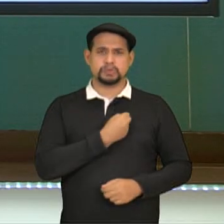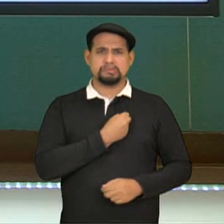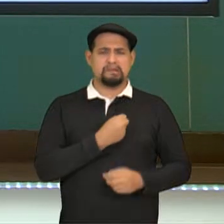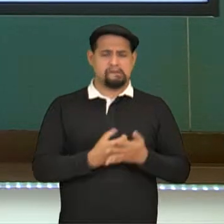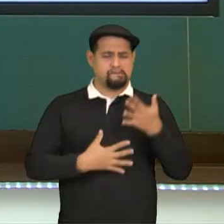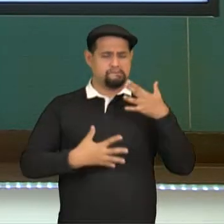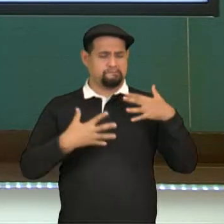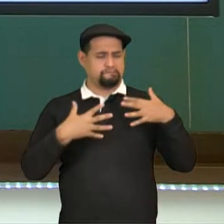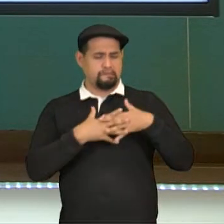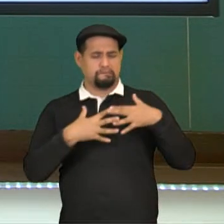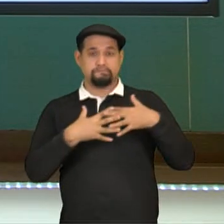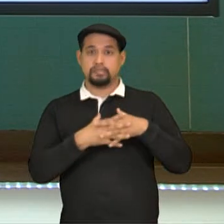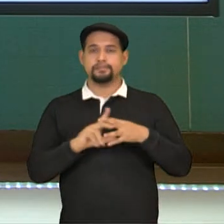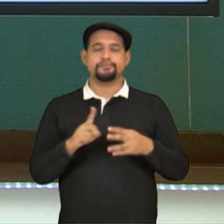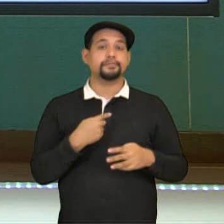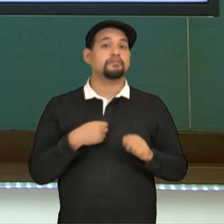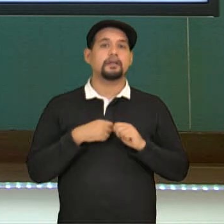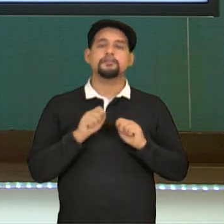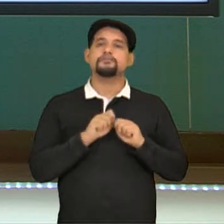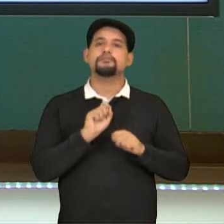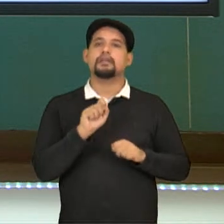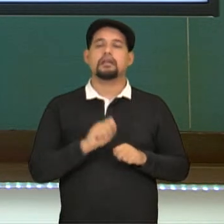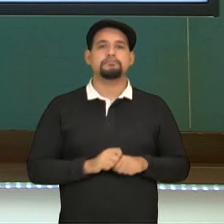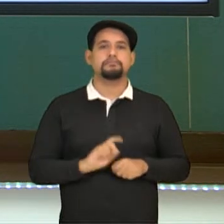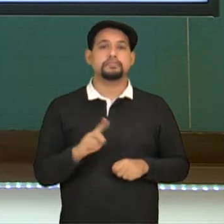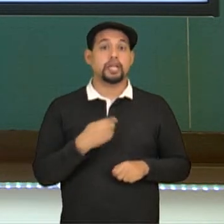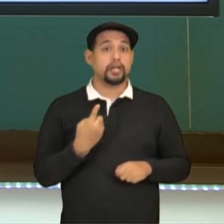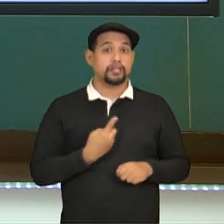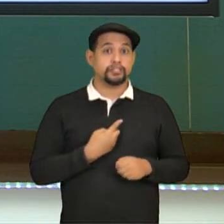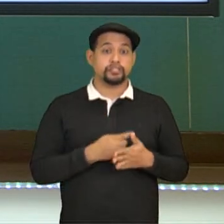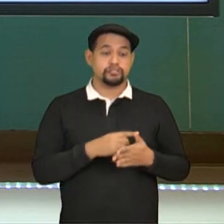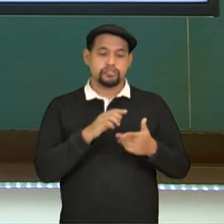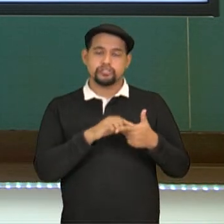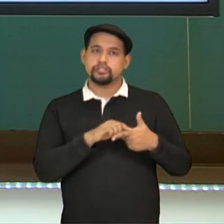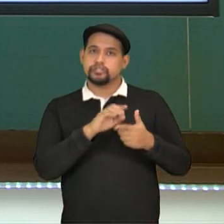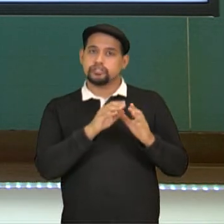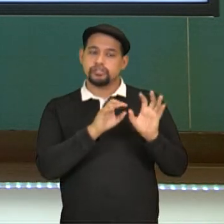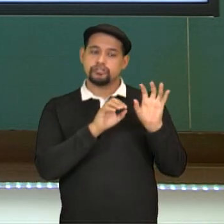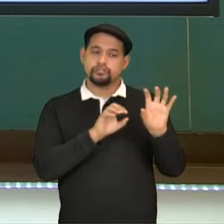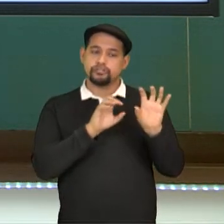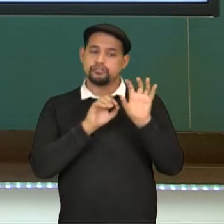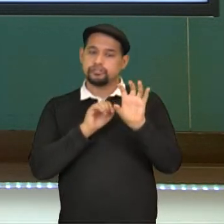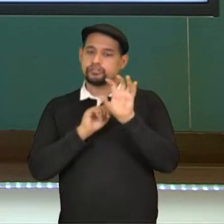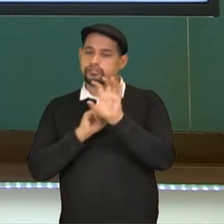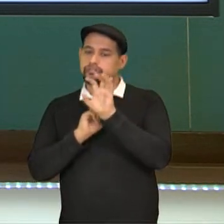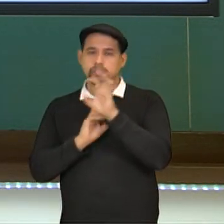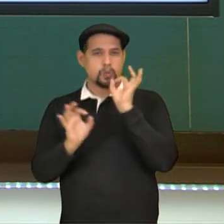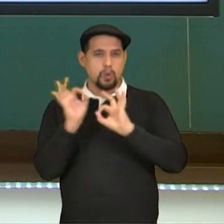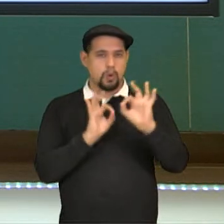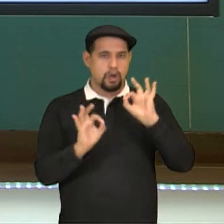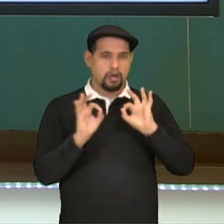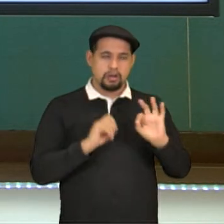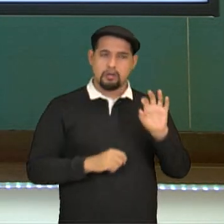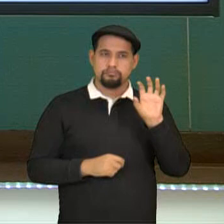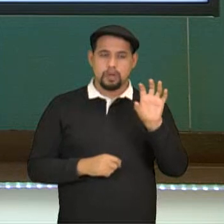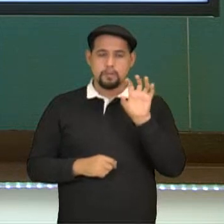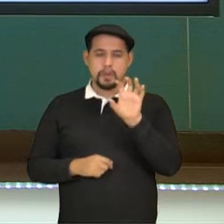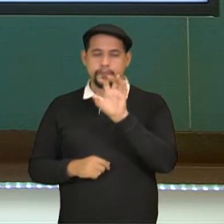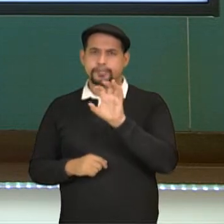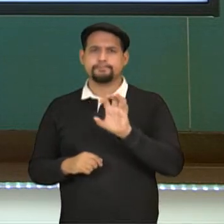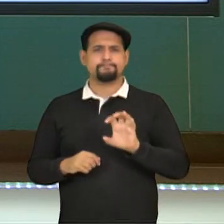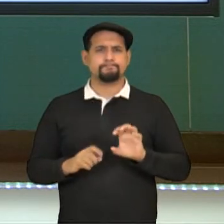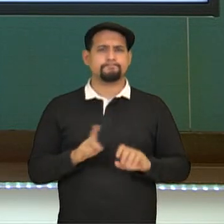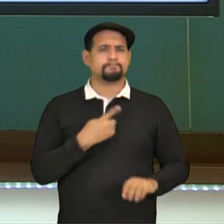tudo bagunçado, a gente divide esse número em classes e ordens, certo? A